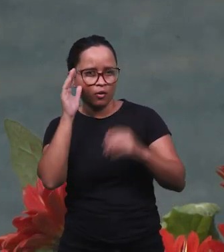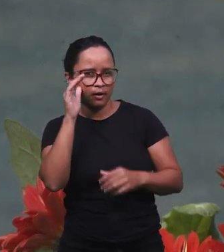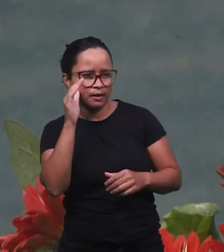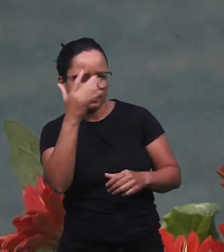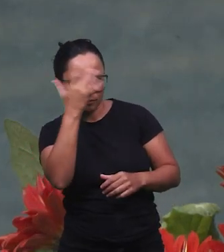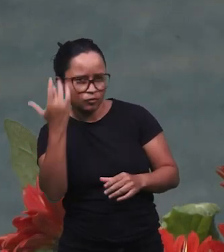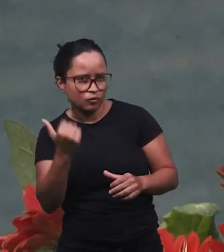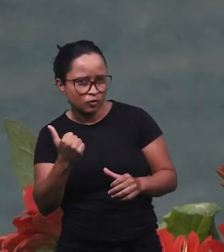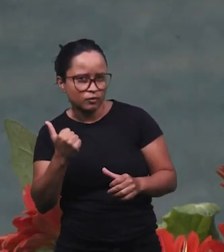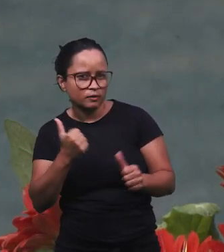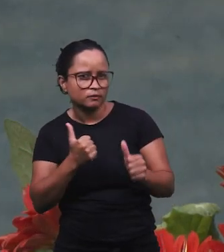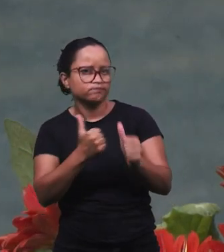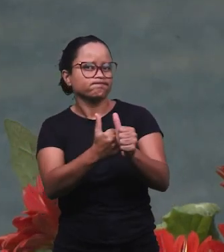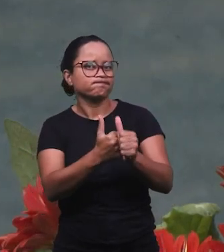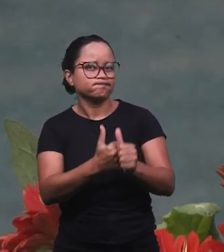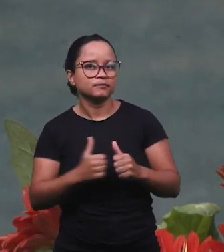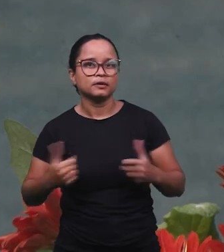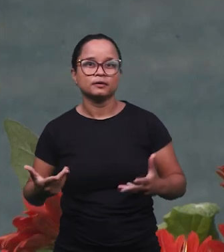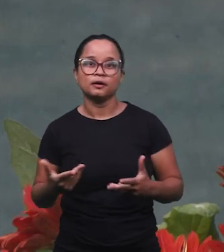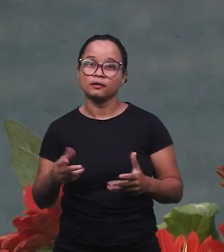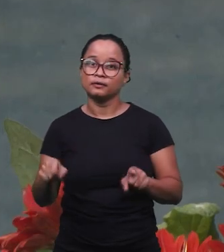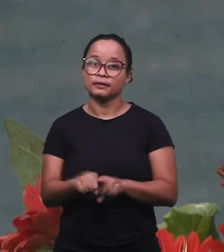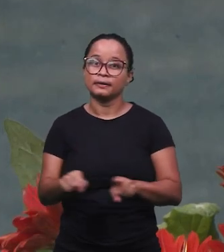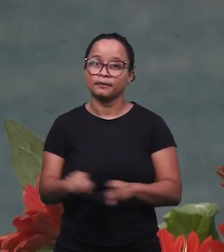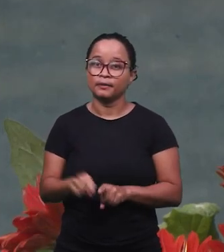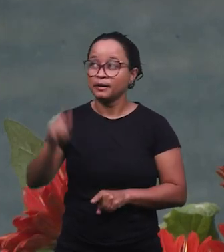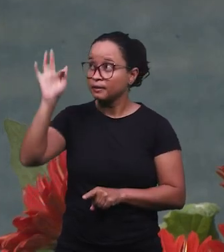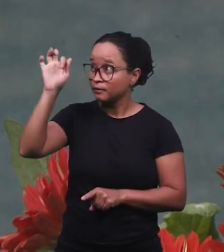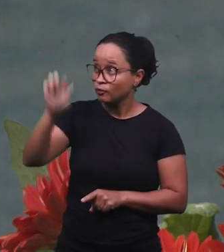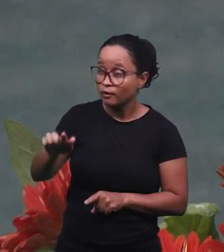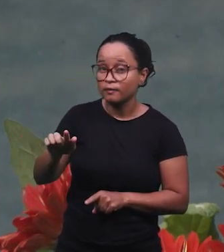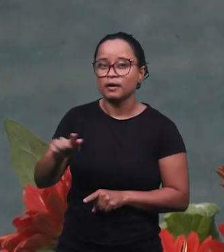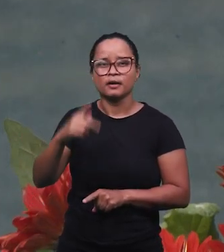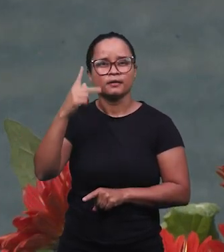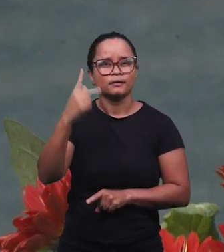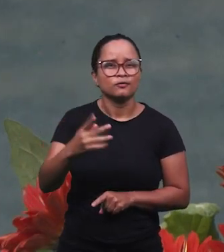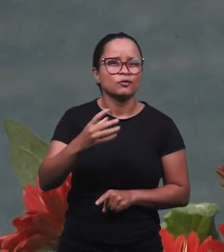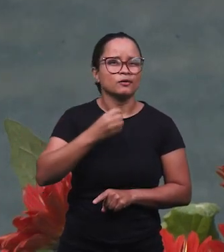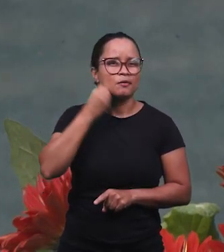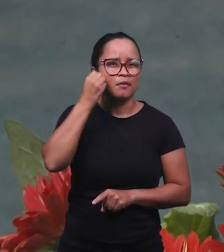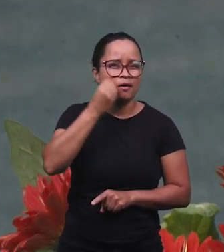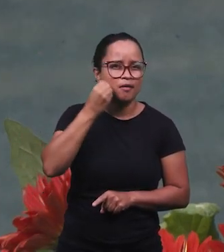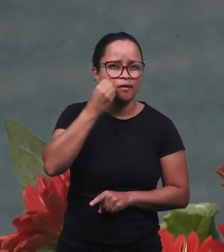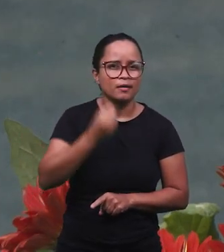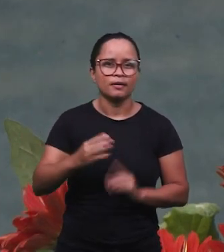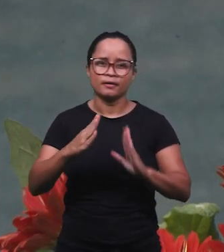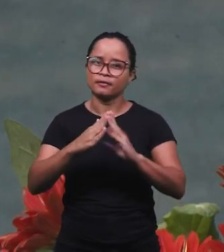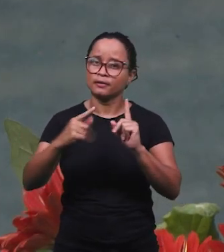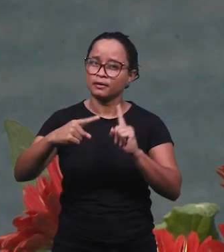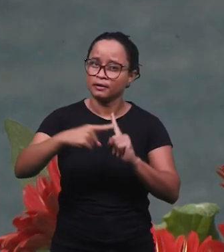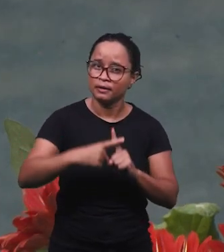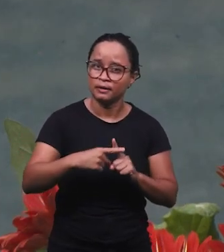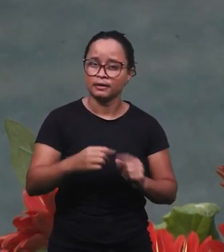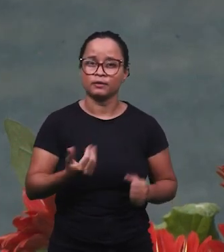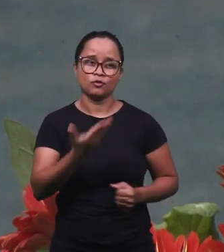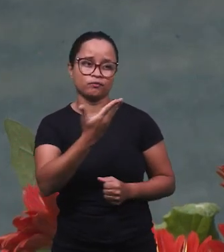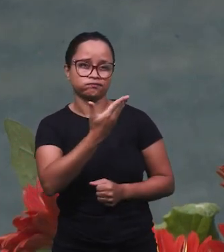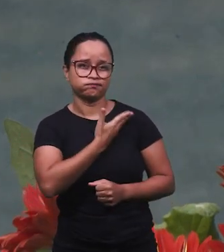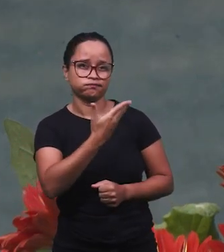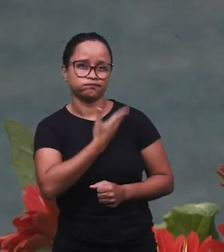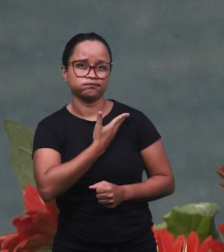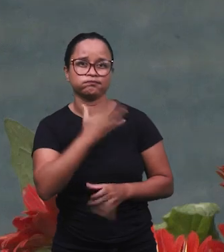então pode utilizar o aspecto da sua fé, da sua experiência, né, na igreja, dos